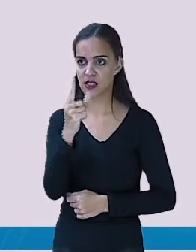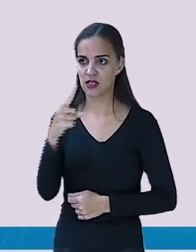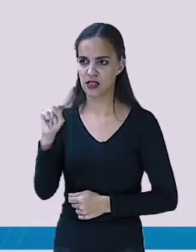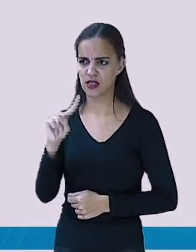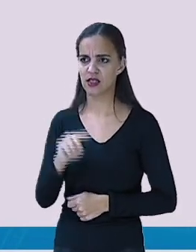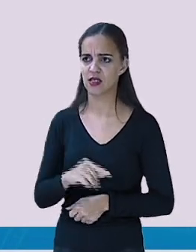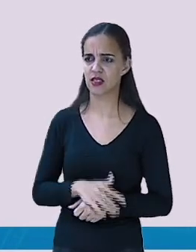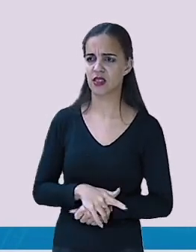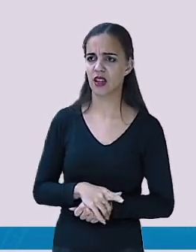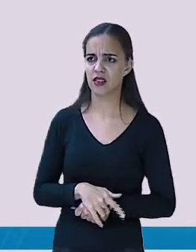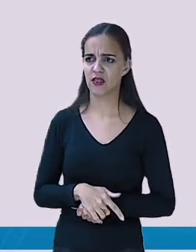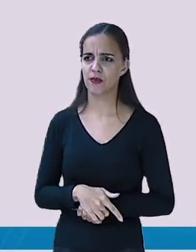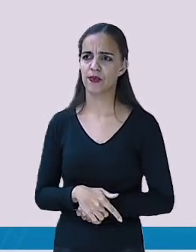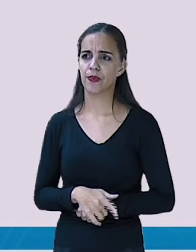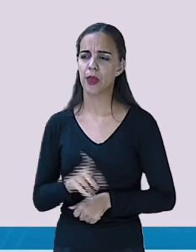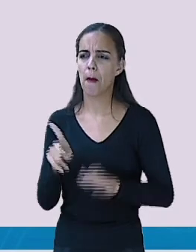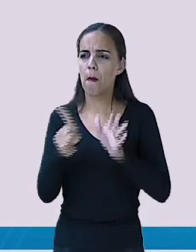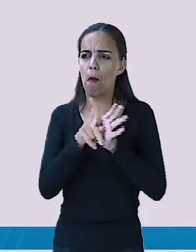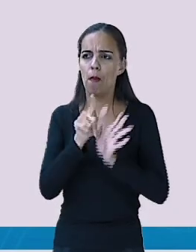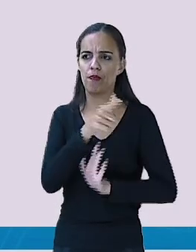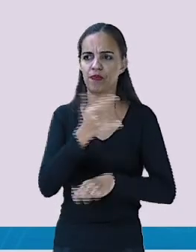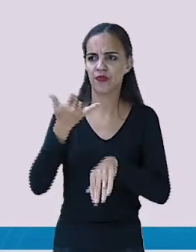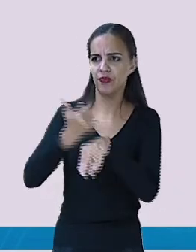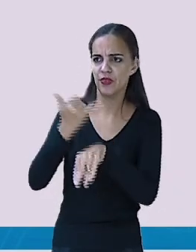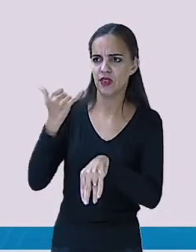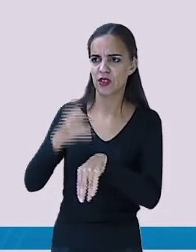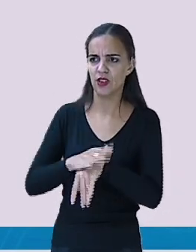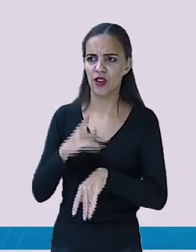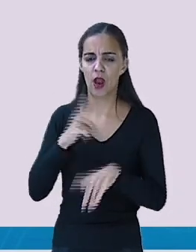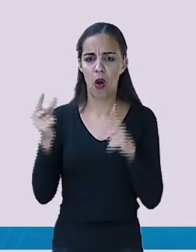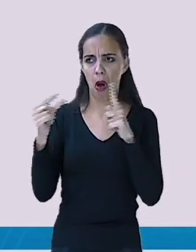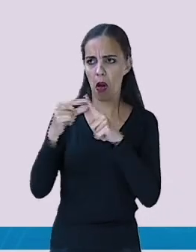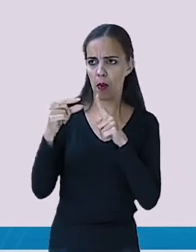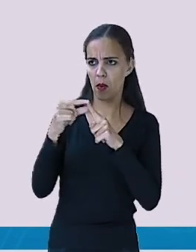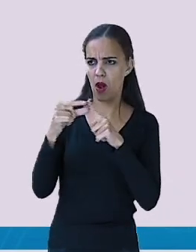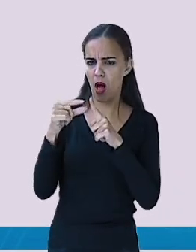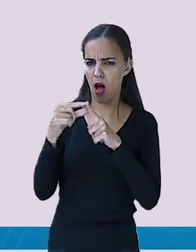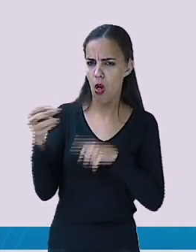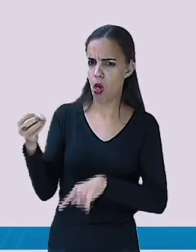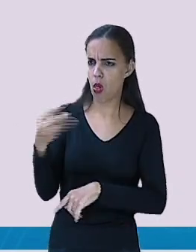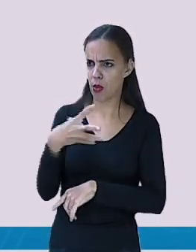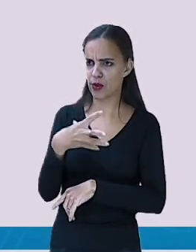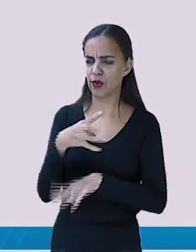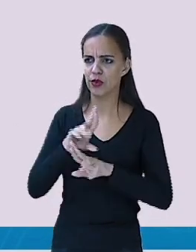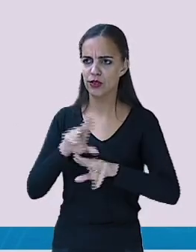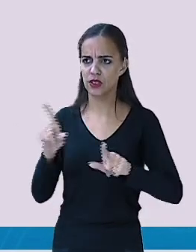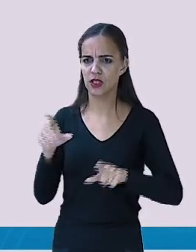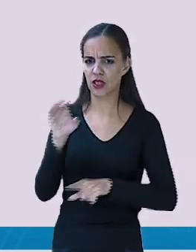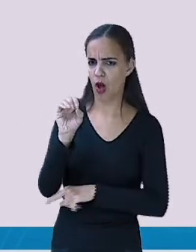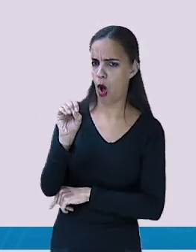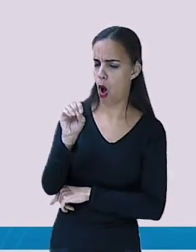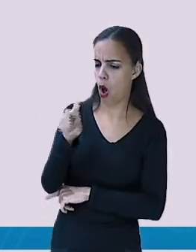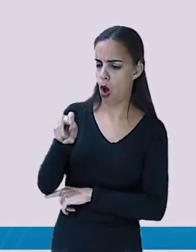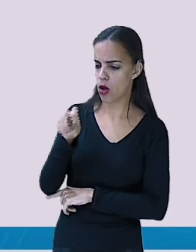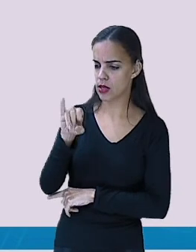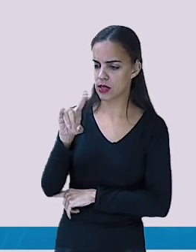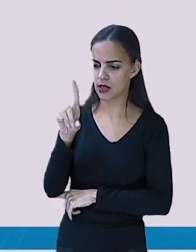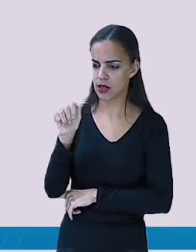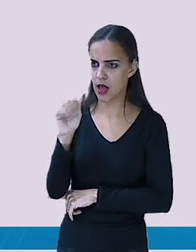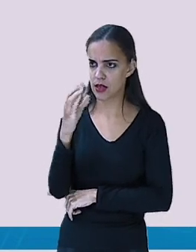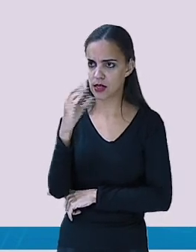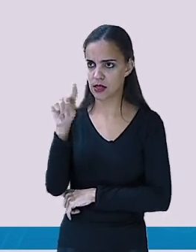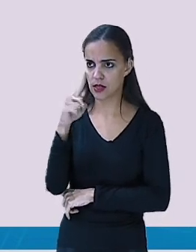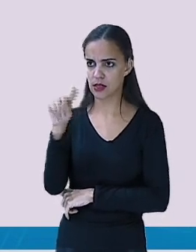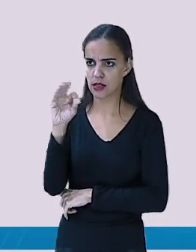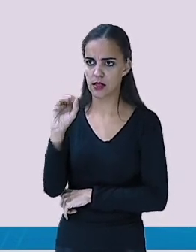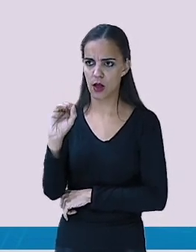Bonita vamos ter uma palavra diferente agora o nosso vocabulário oxidação